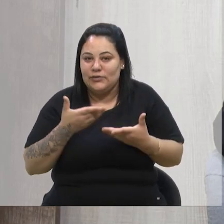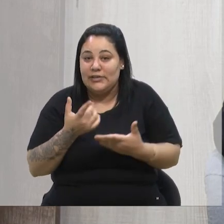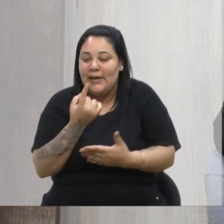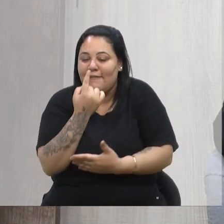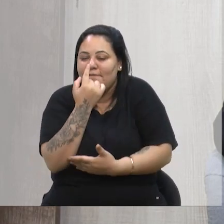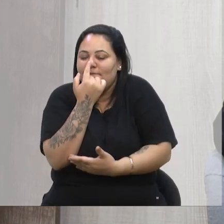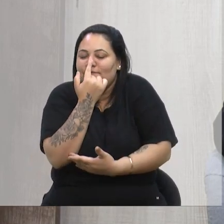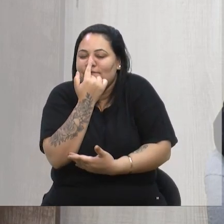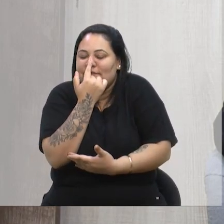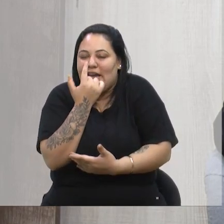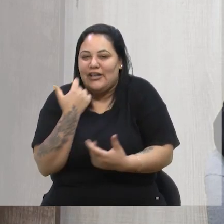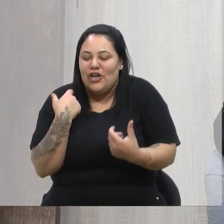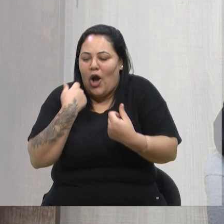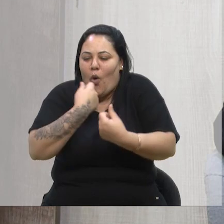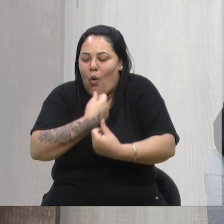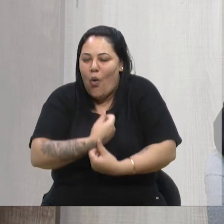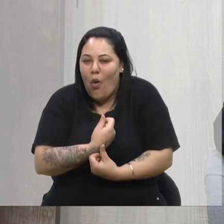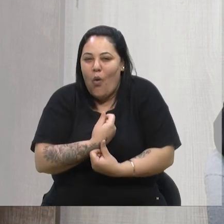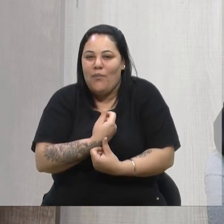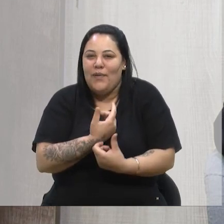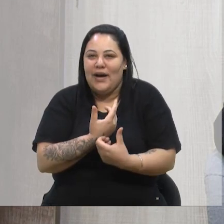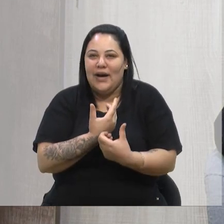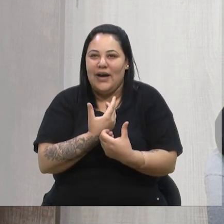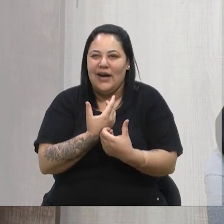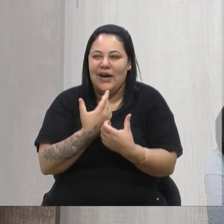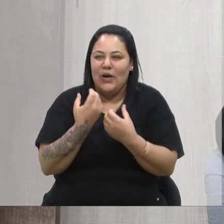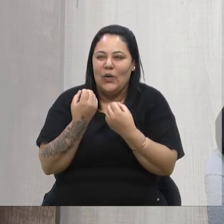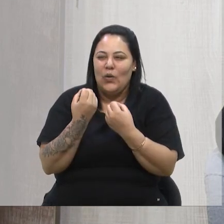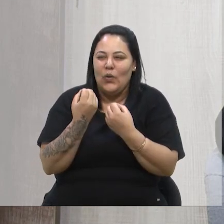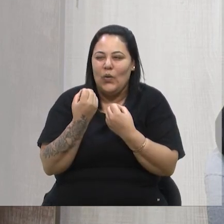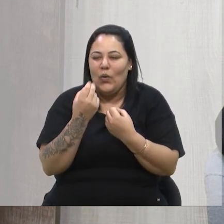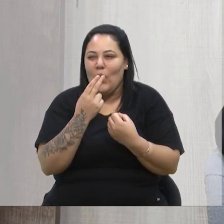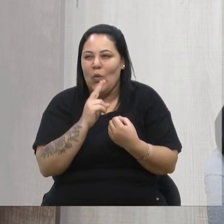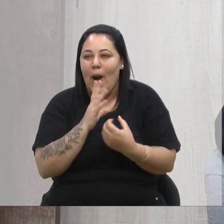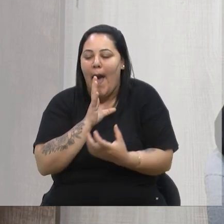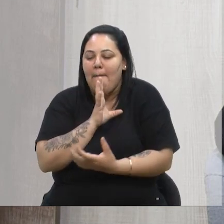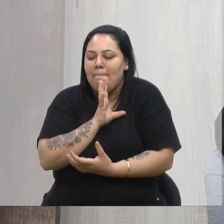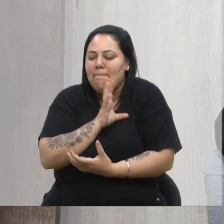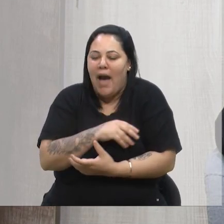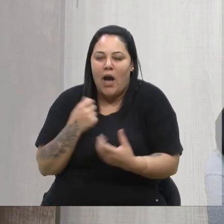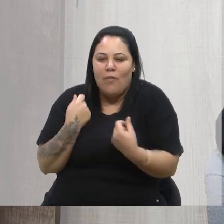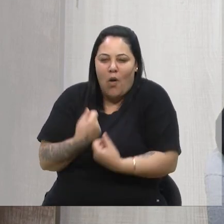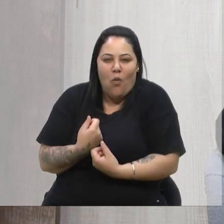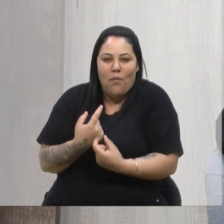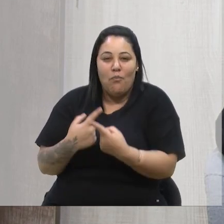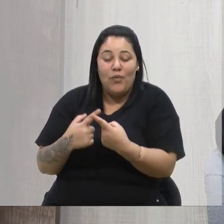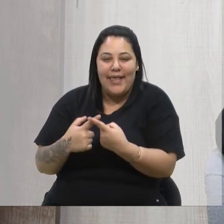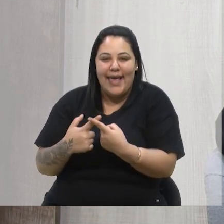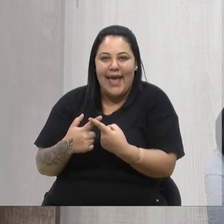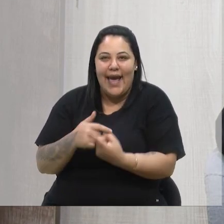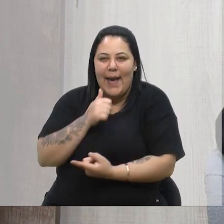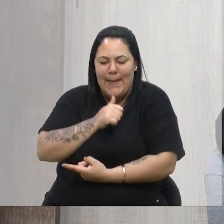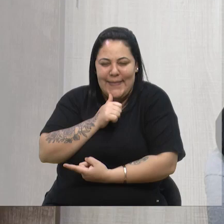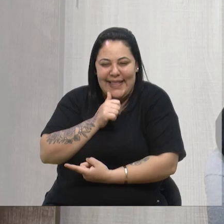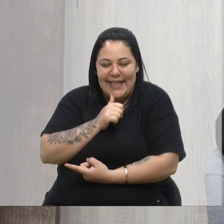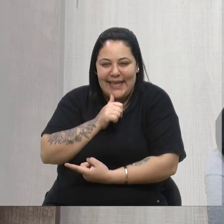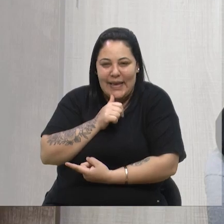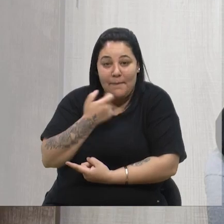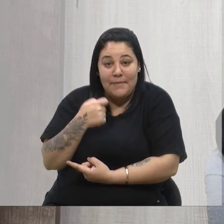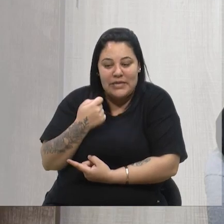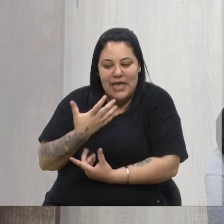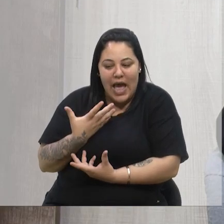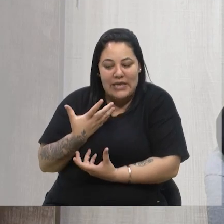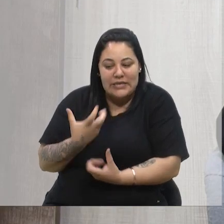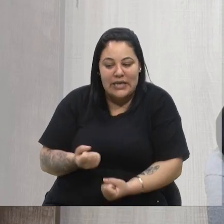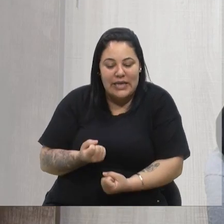esse apego por roupas ou se identificar dessa forma? Porque ela também vai precisar